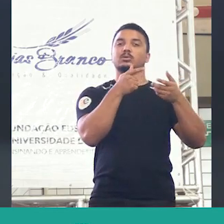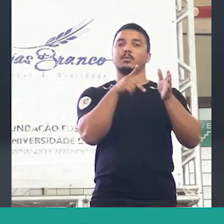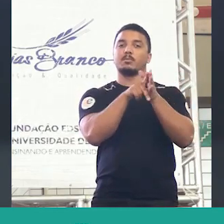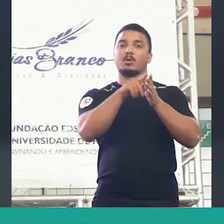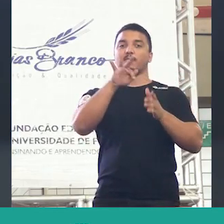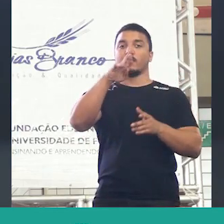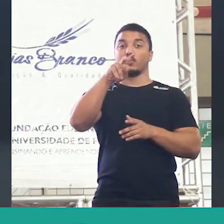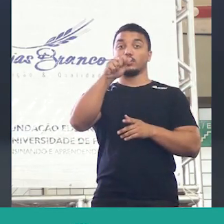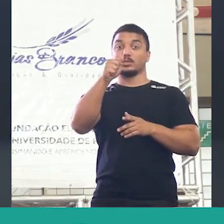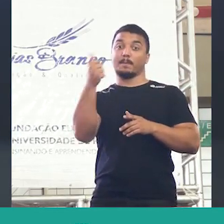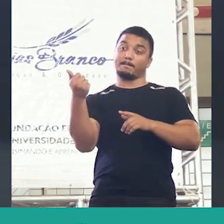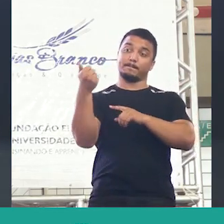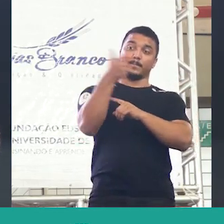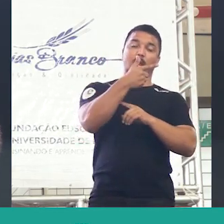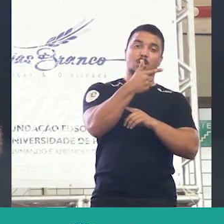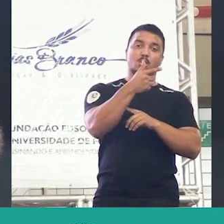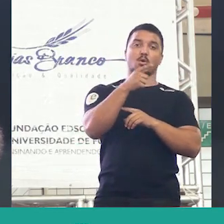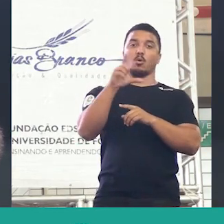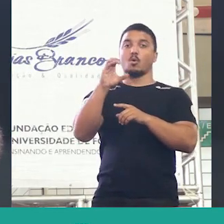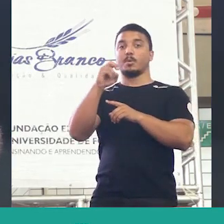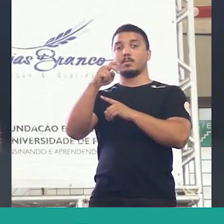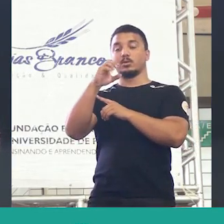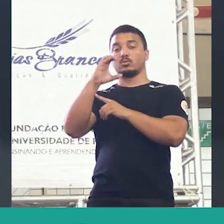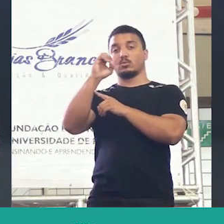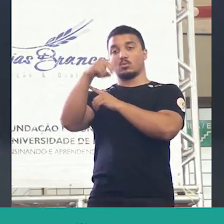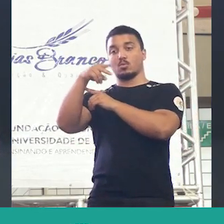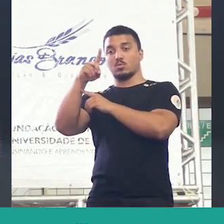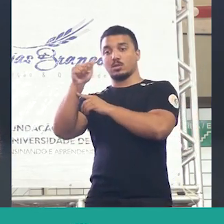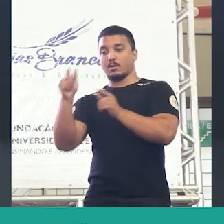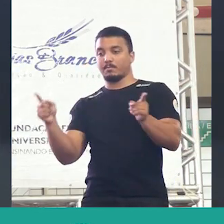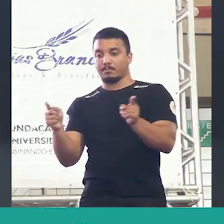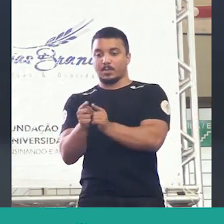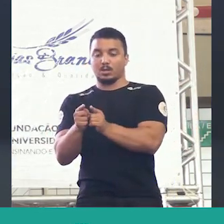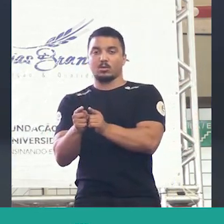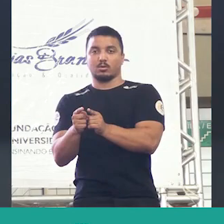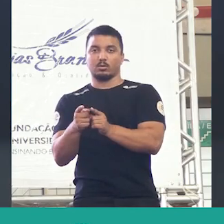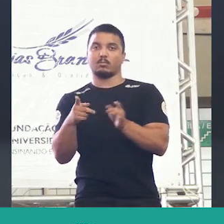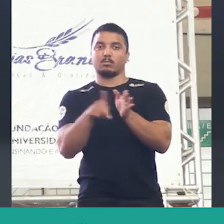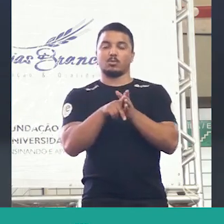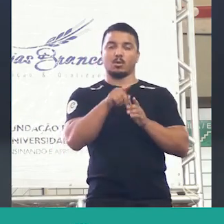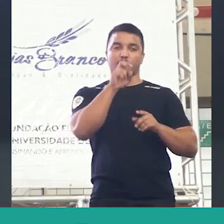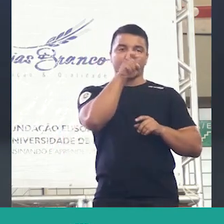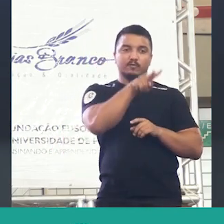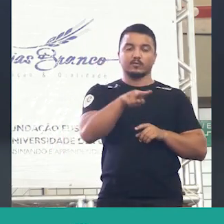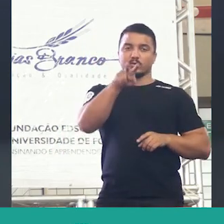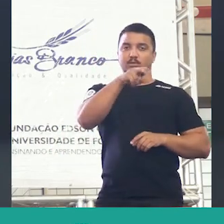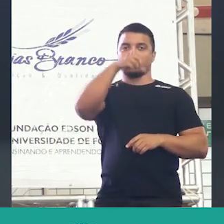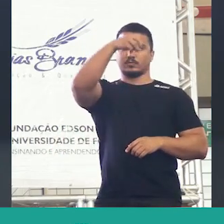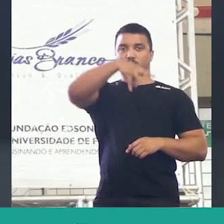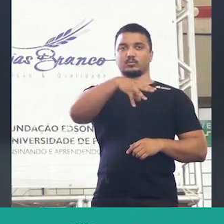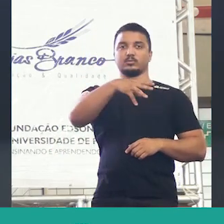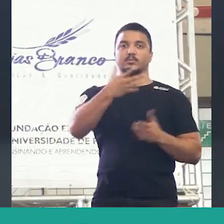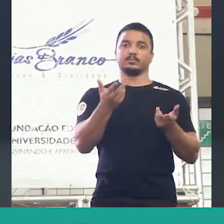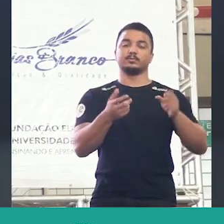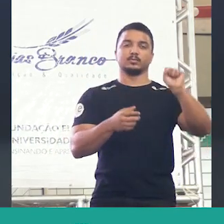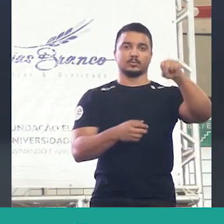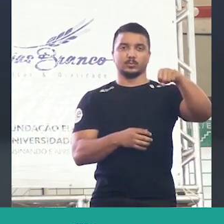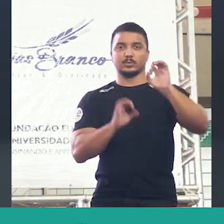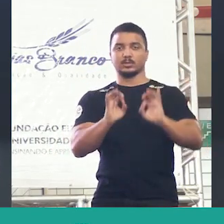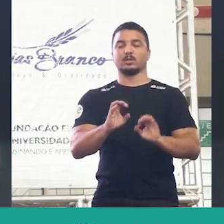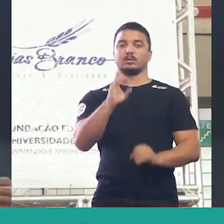de frequência maior, de comprimento de onda menor que a maior frequência visível.